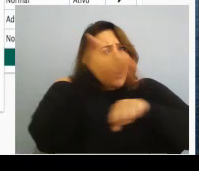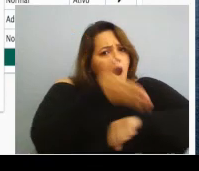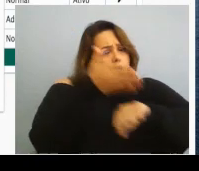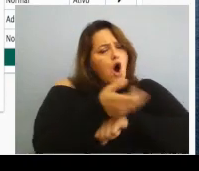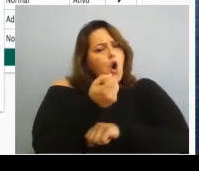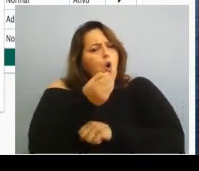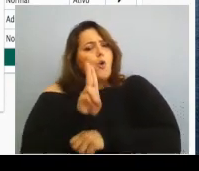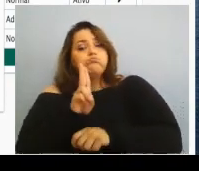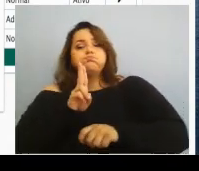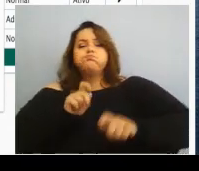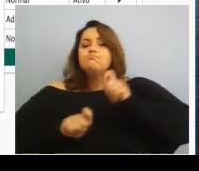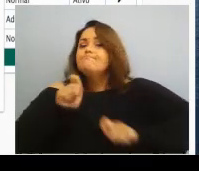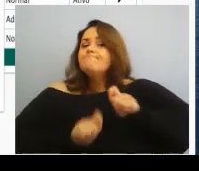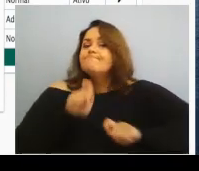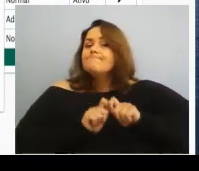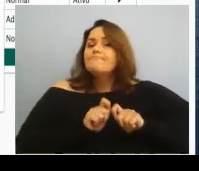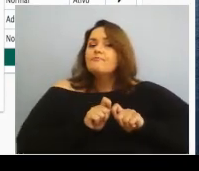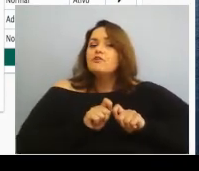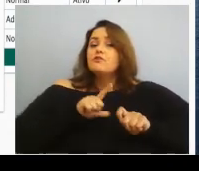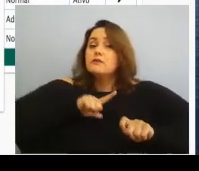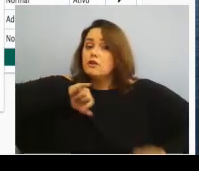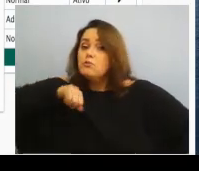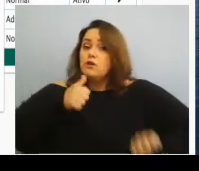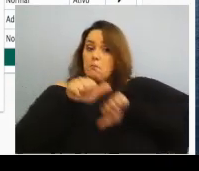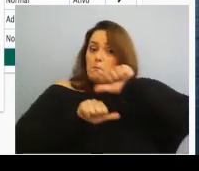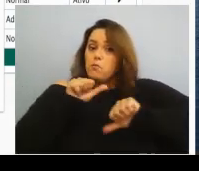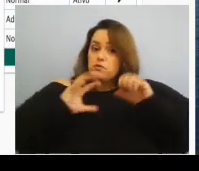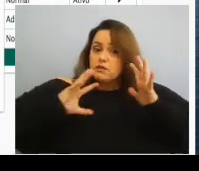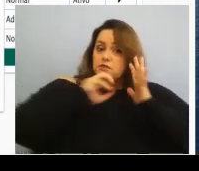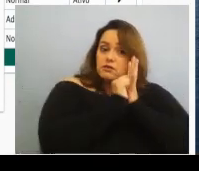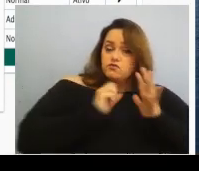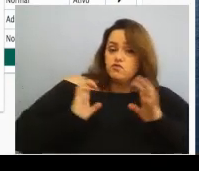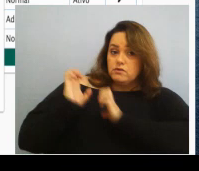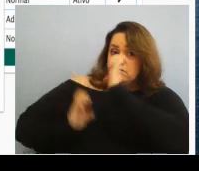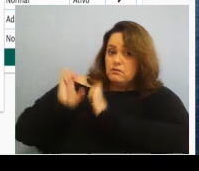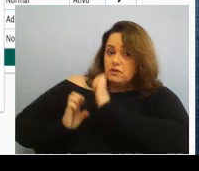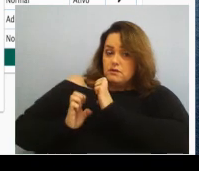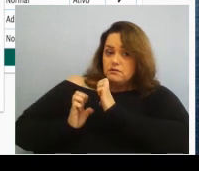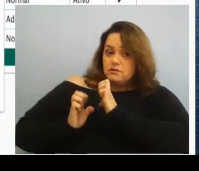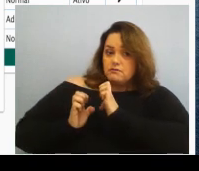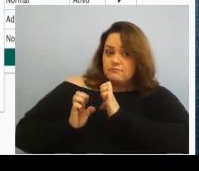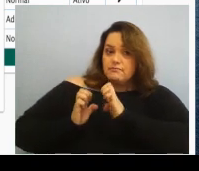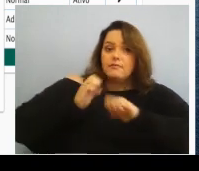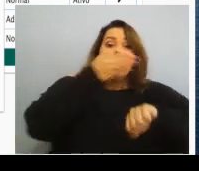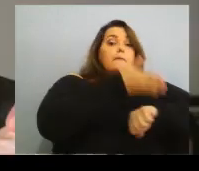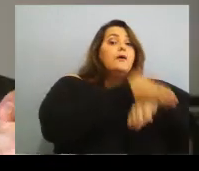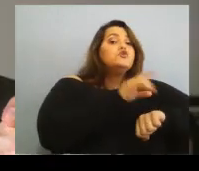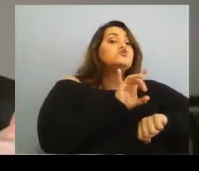usuário administrador. O usuário administrador ele tem a oportunidade de mudar os dados da empresa. O usuário ativo ele só